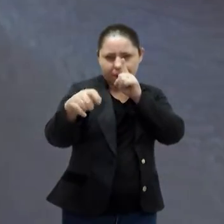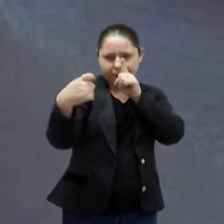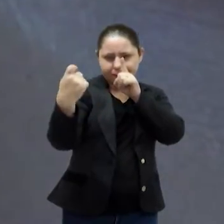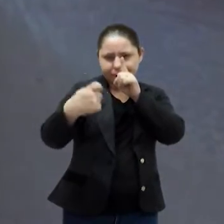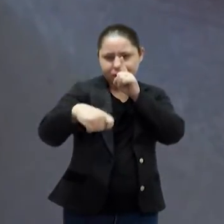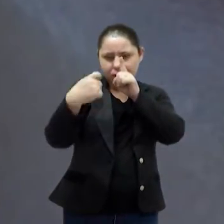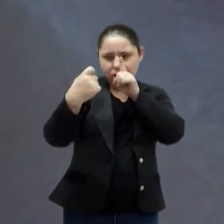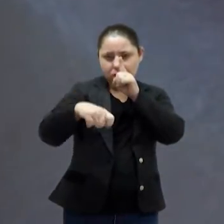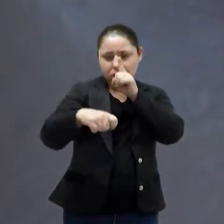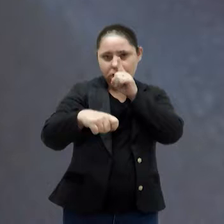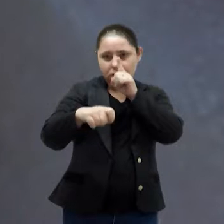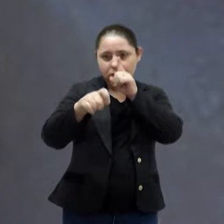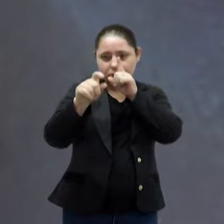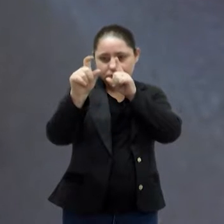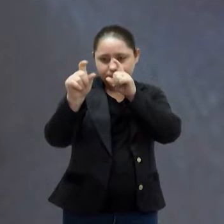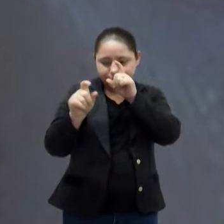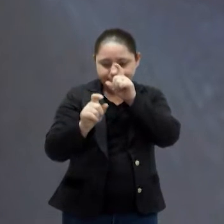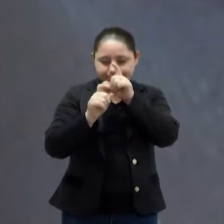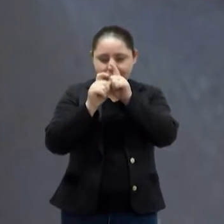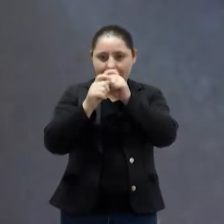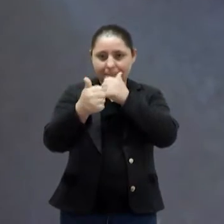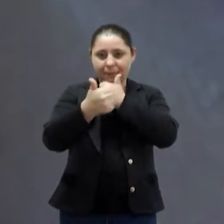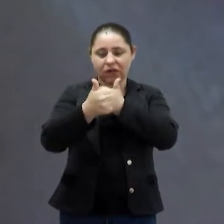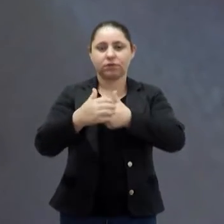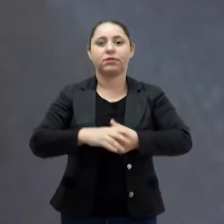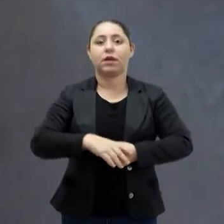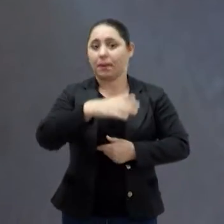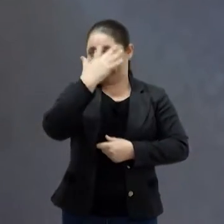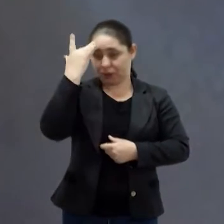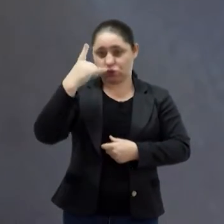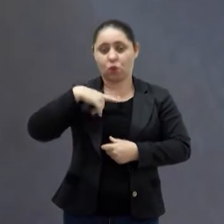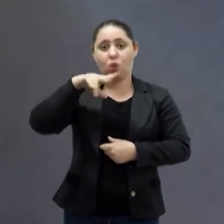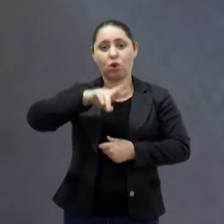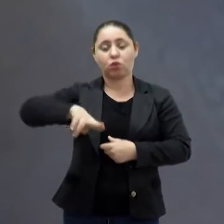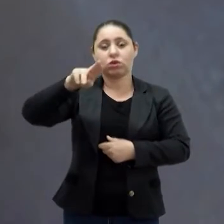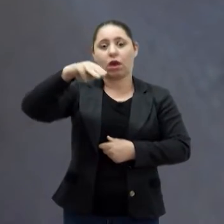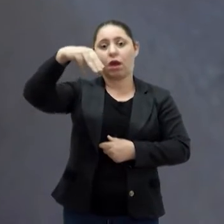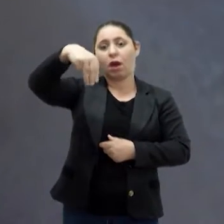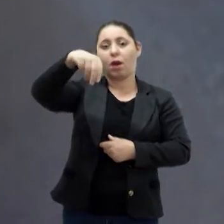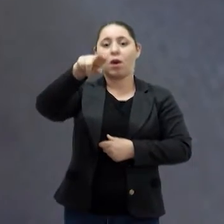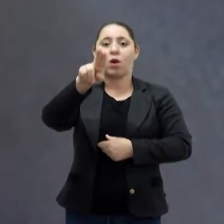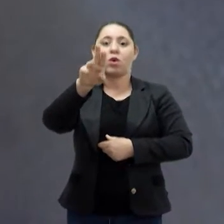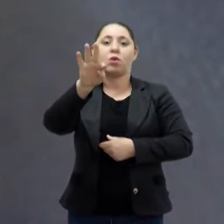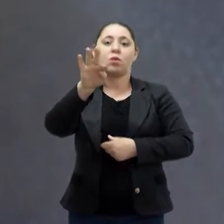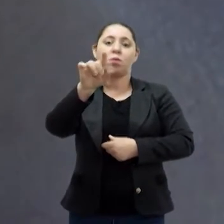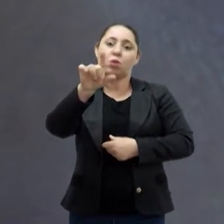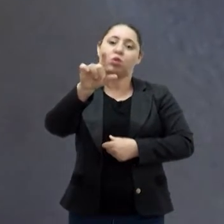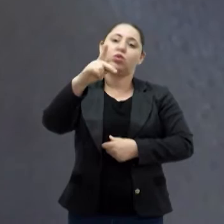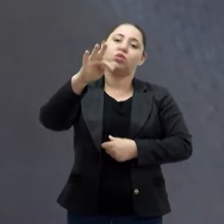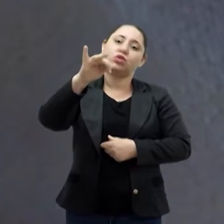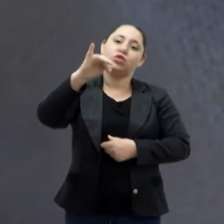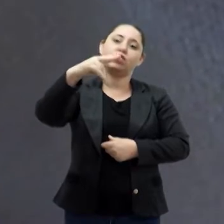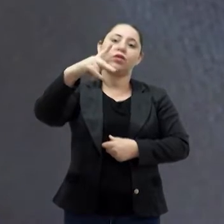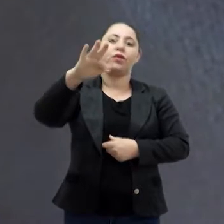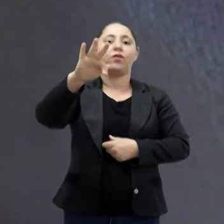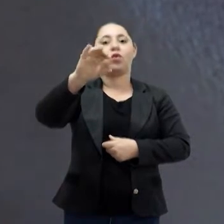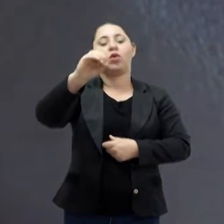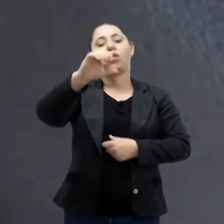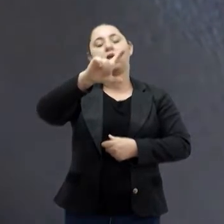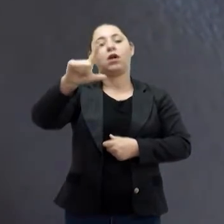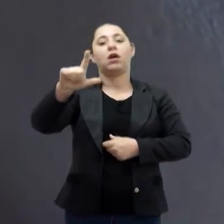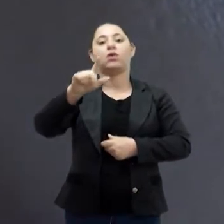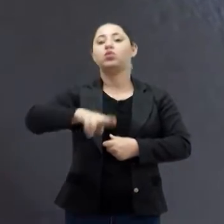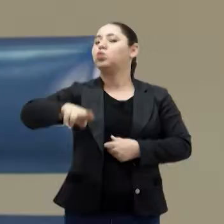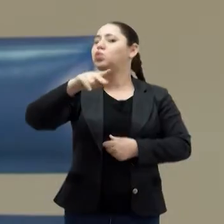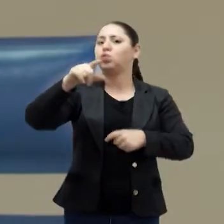e aí precisando ficar um grau residual para perto. Para quem coloca uma lente multifocal, aí realmente o paciente, a previsão